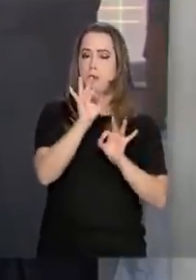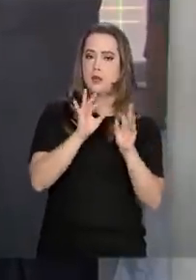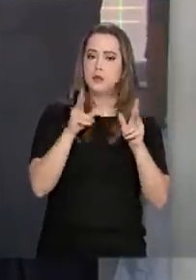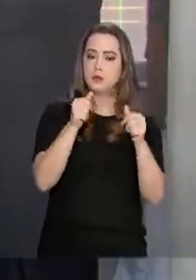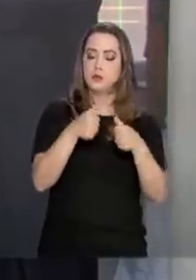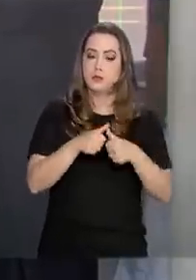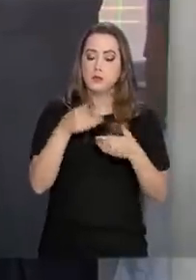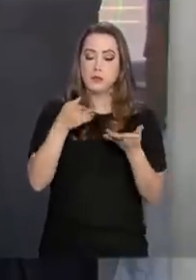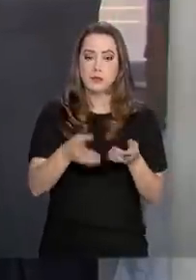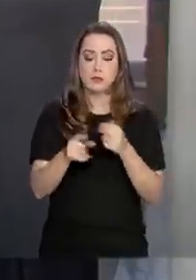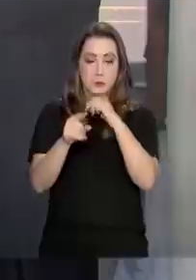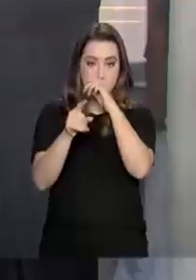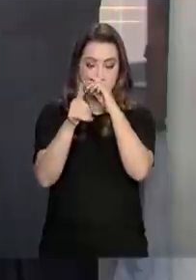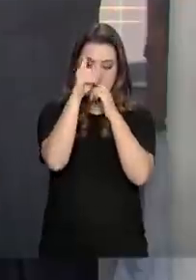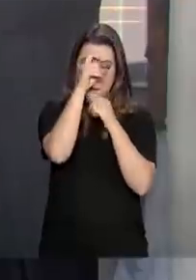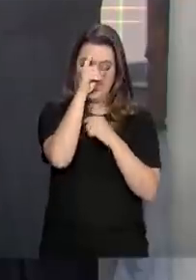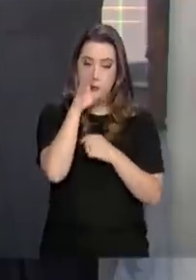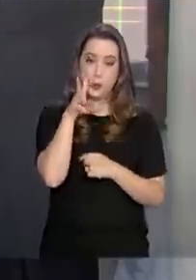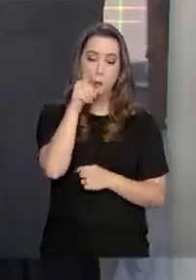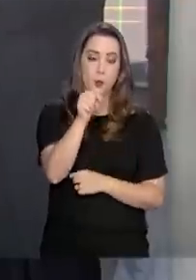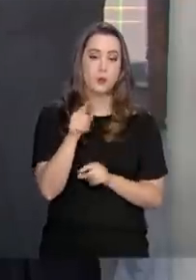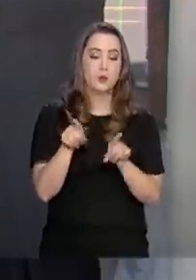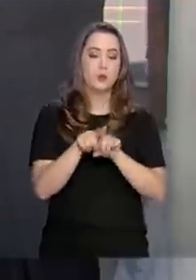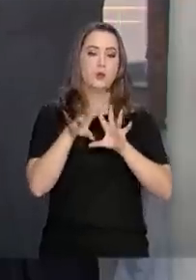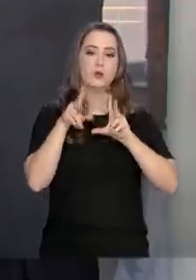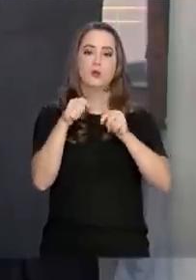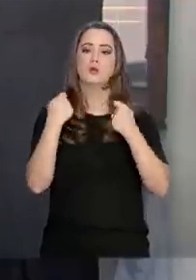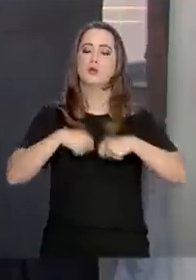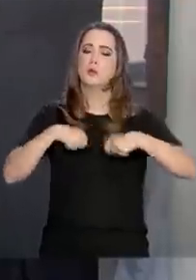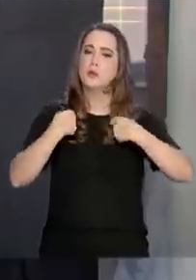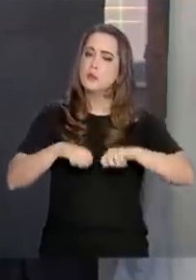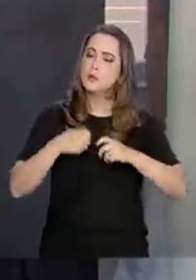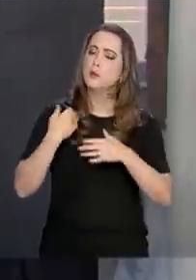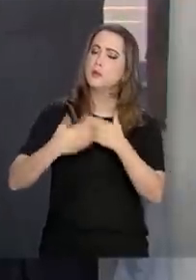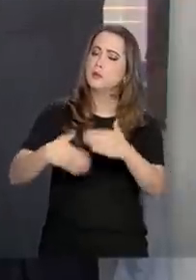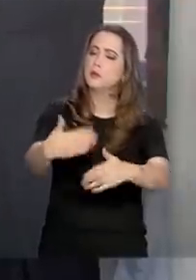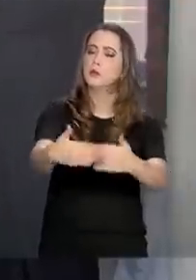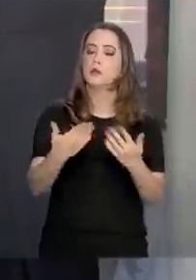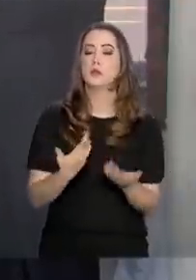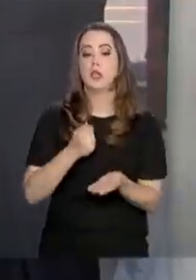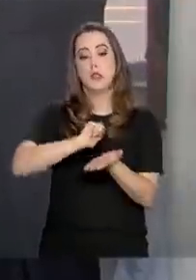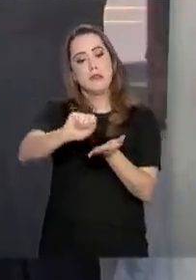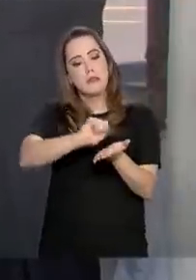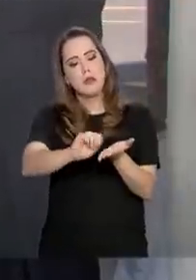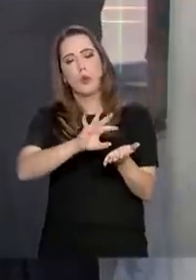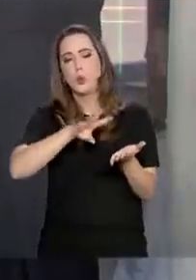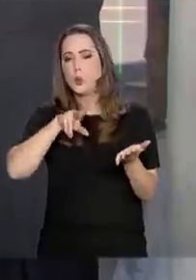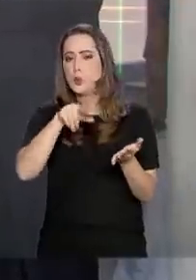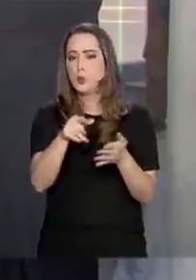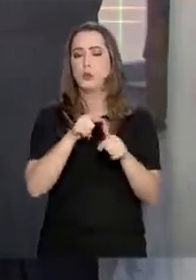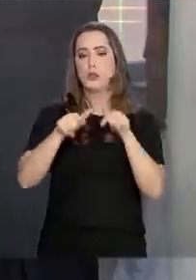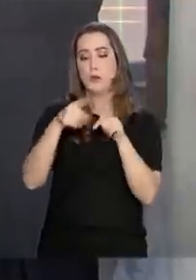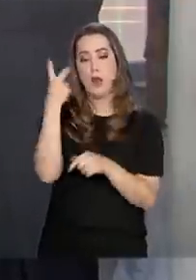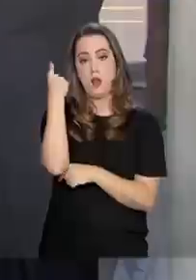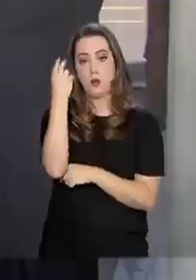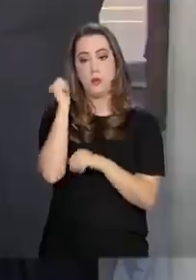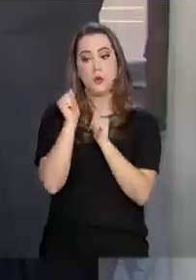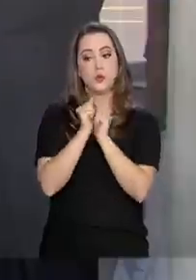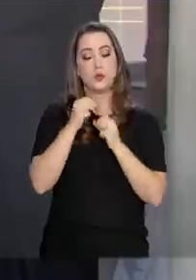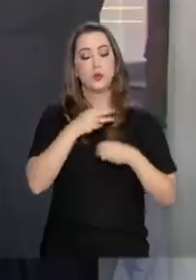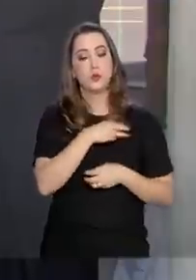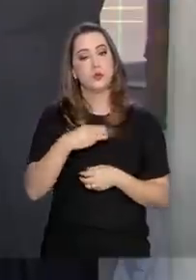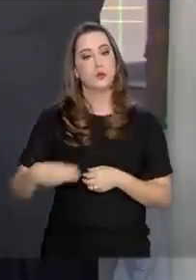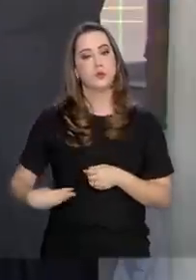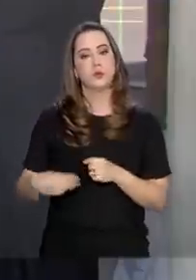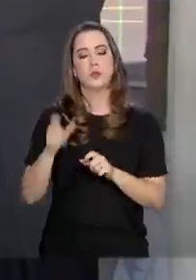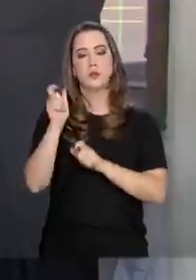aqui no Hospital Albert Einstein, com toda a infraestrutura para que ele pudesse despachar juntamente com os ministros e com